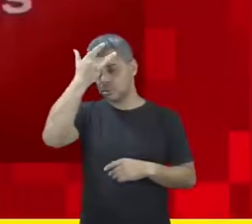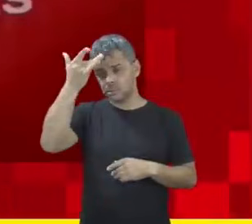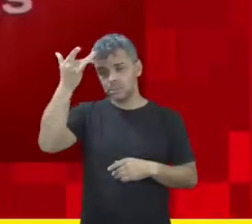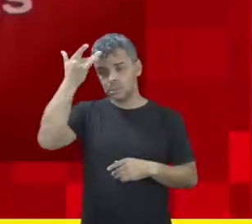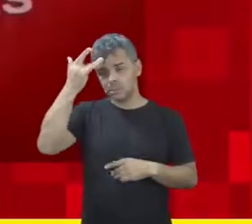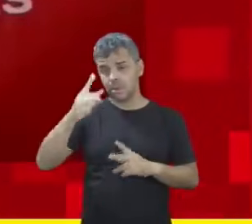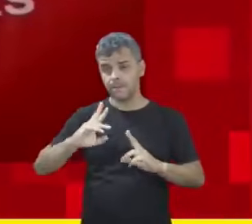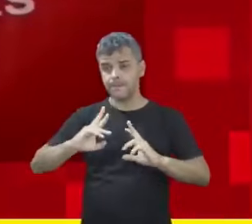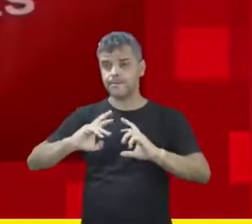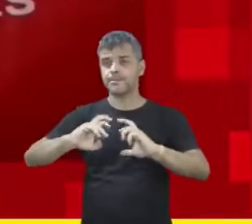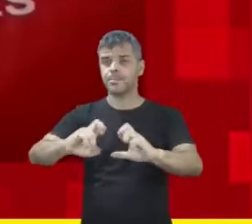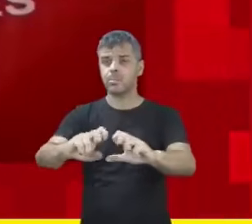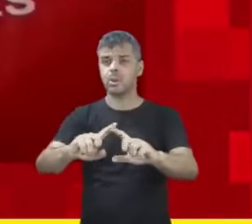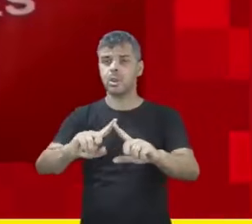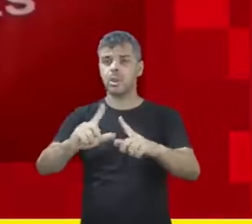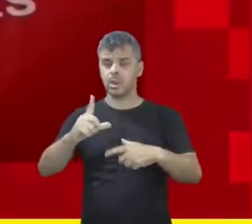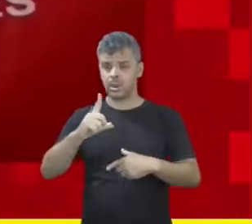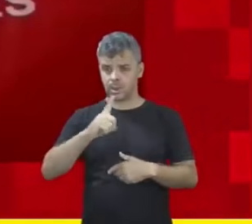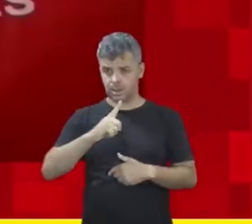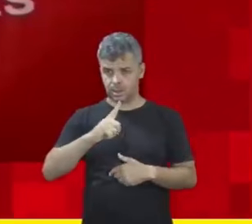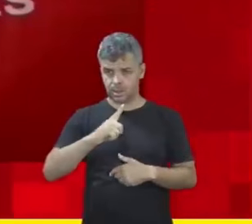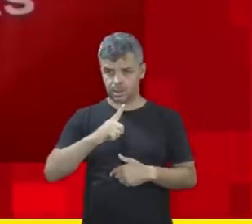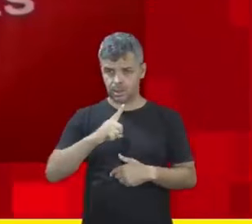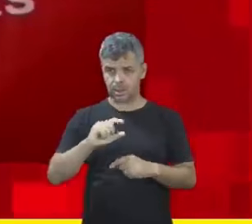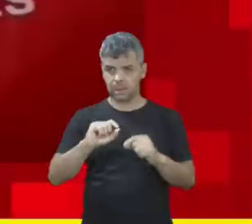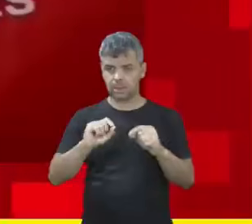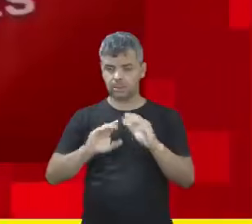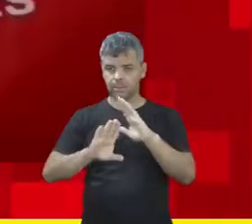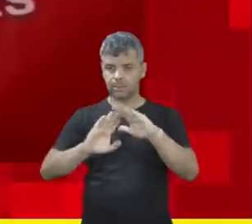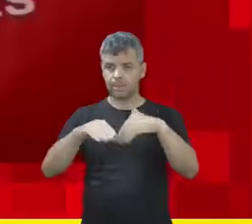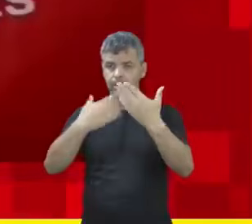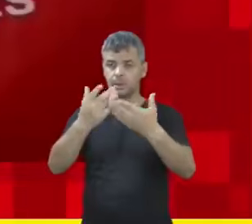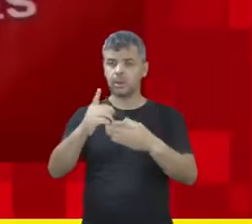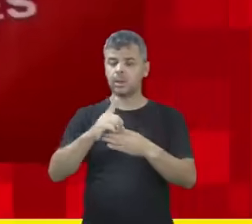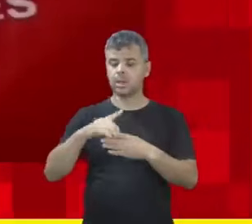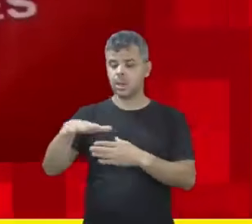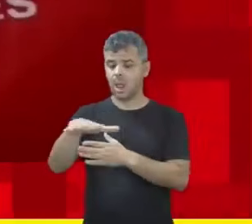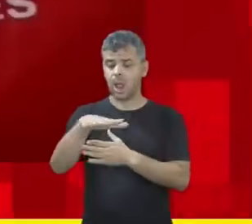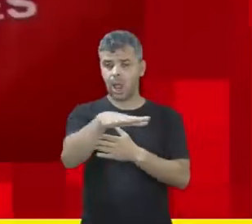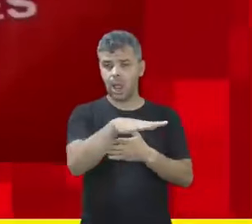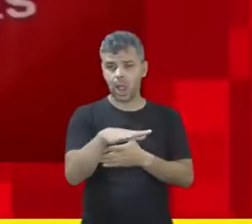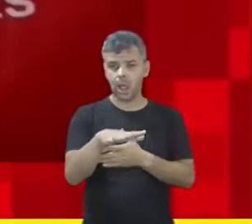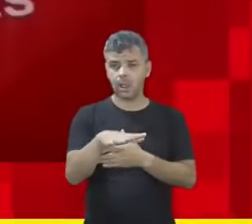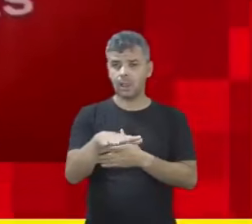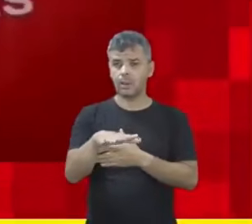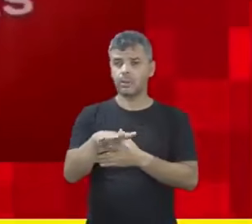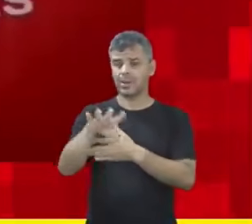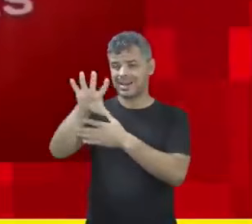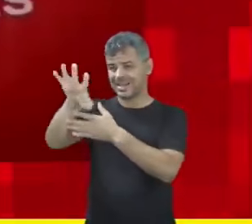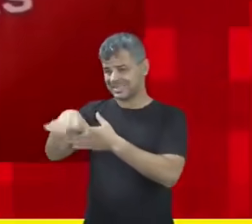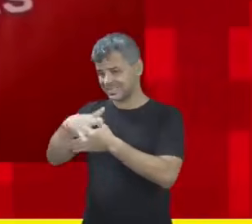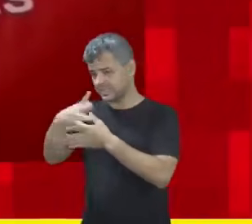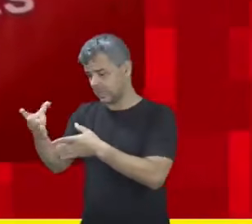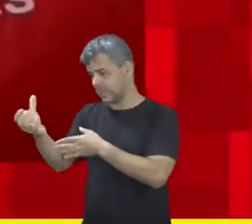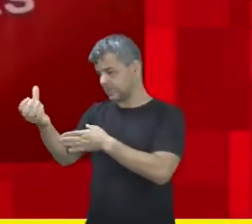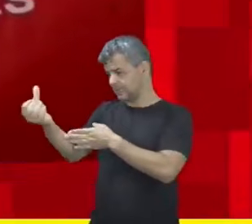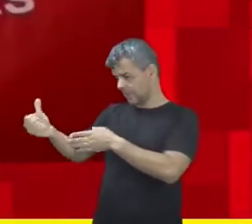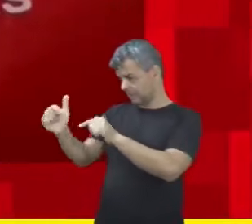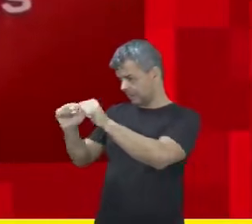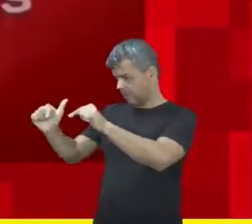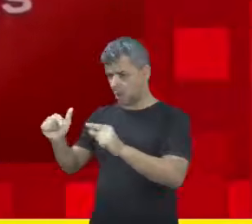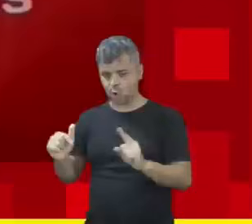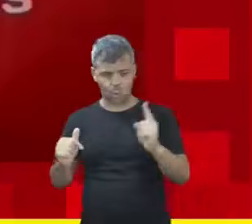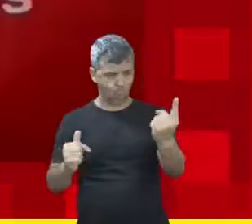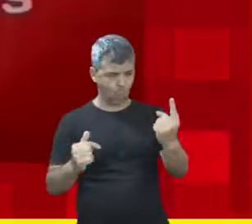gente percebe que isso tem avançado. A gente tem setores, porque a escala 6x1 hoje no Brasil, ela